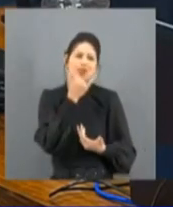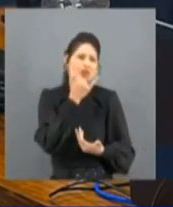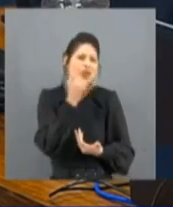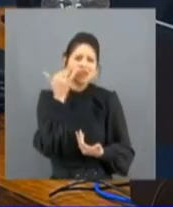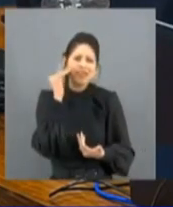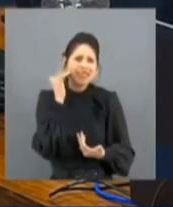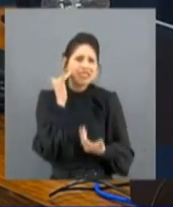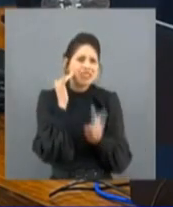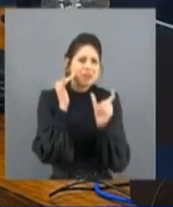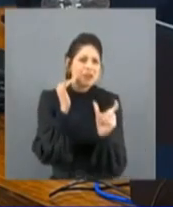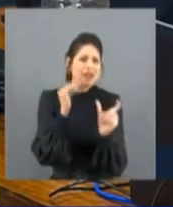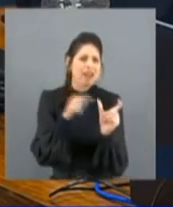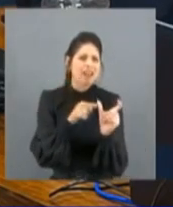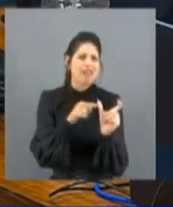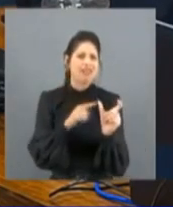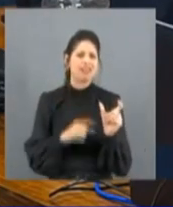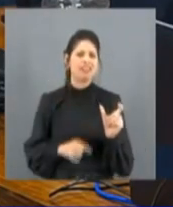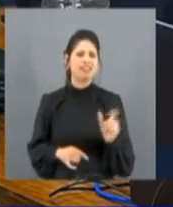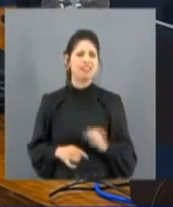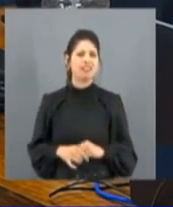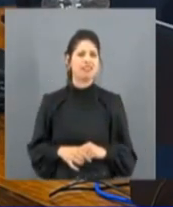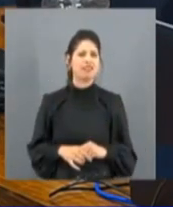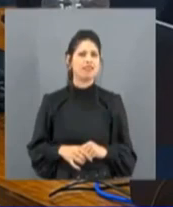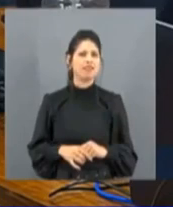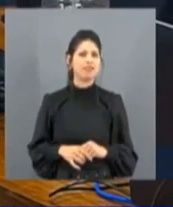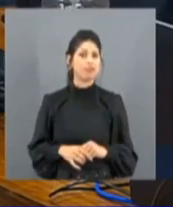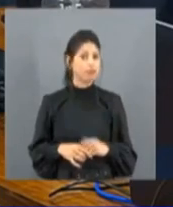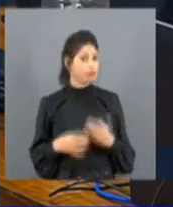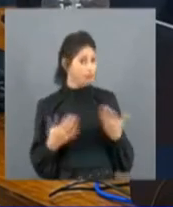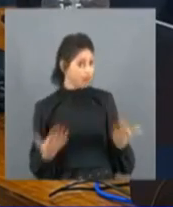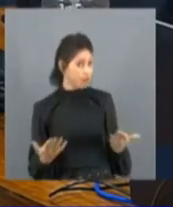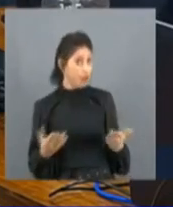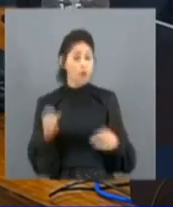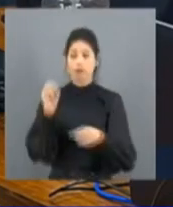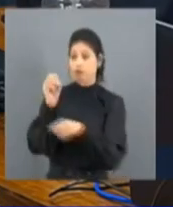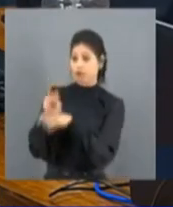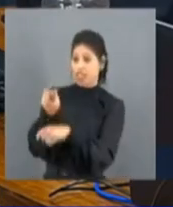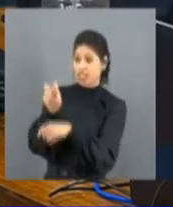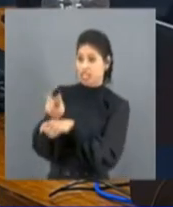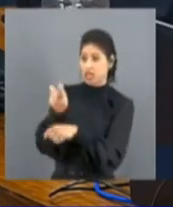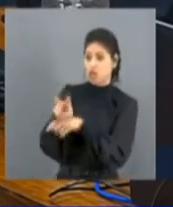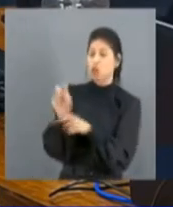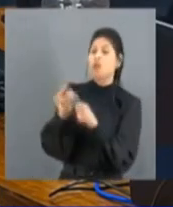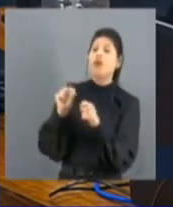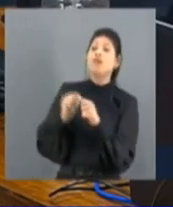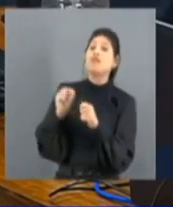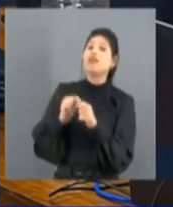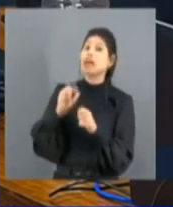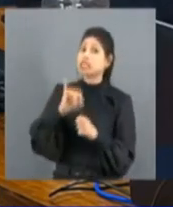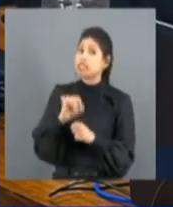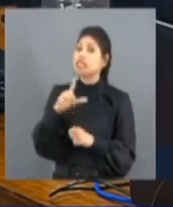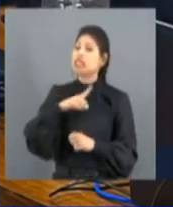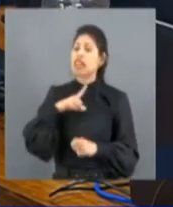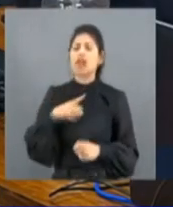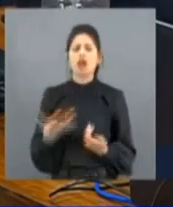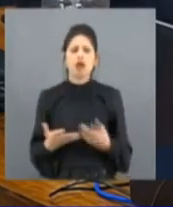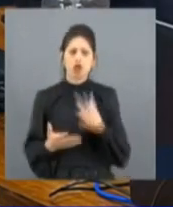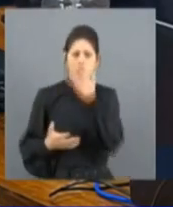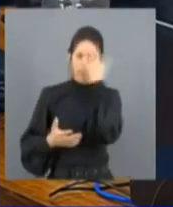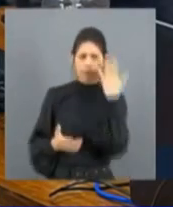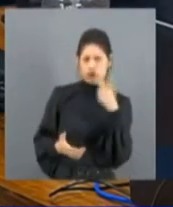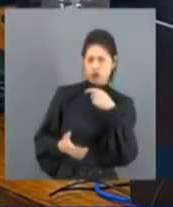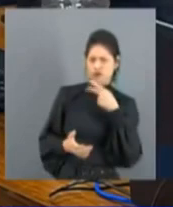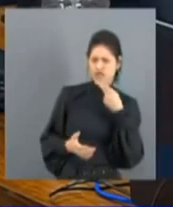tudo bem que apanhem, tudo bem que sofram, tudo bem... desumanizar mesmo. Isso, isso era um processo de coisificação,